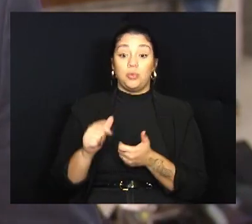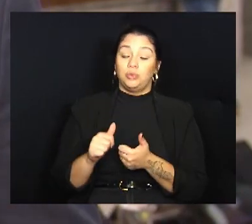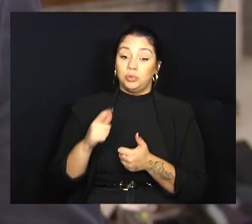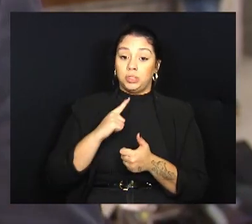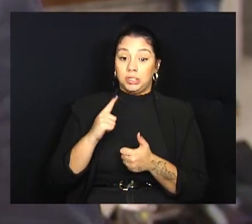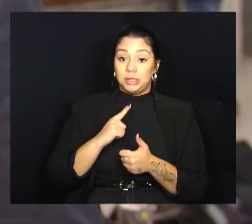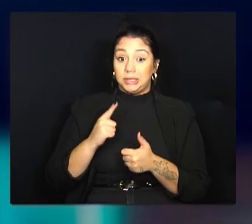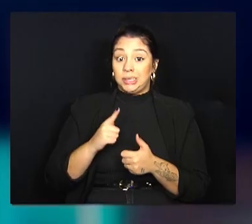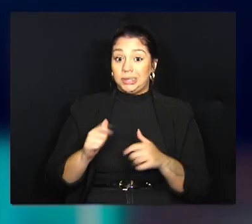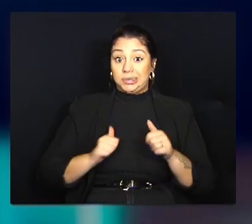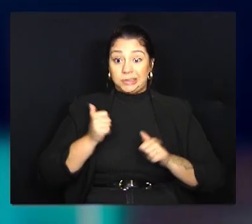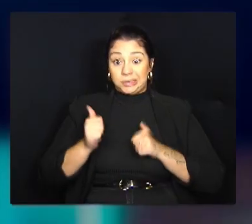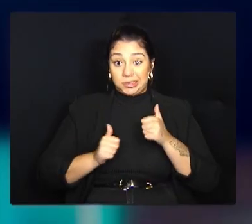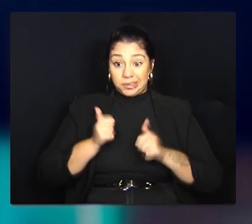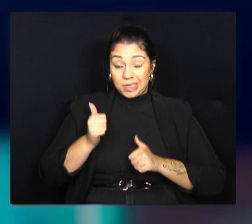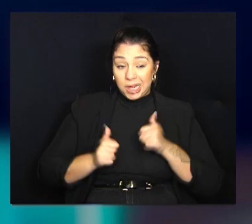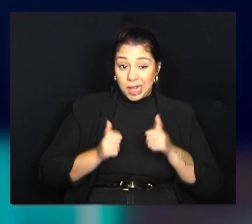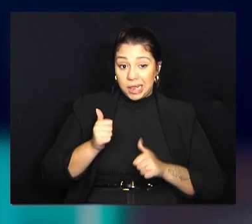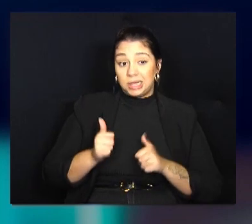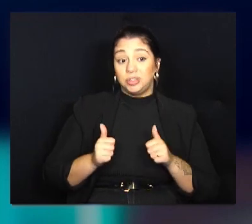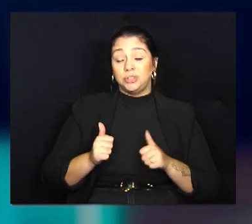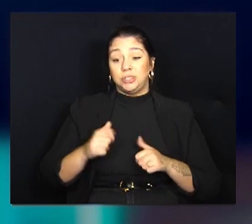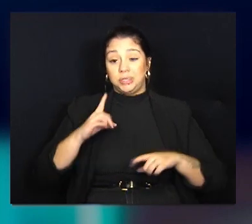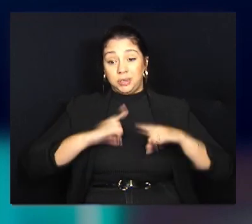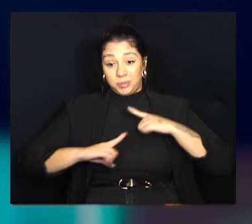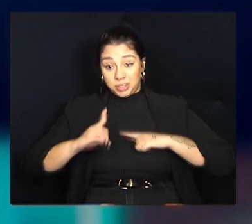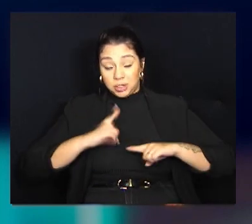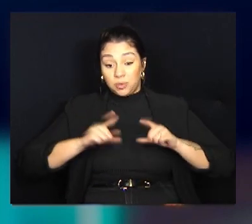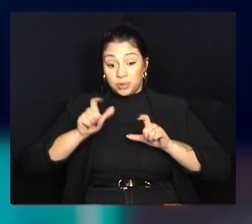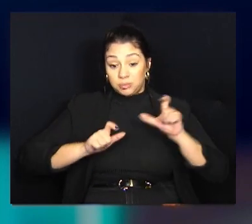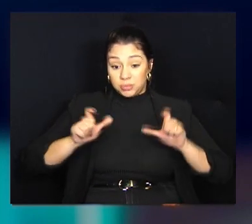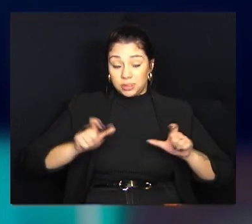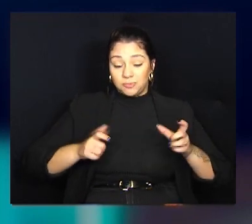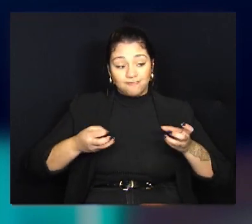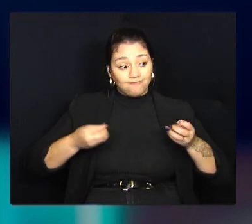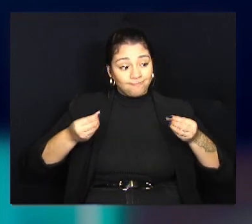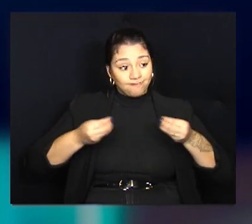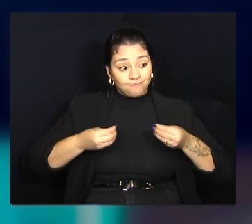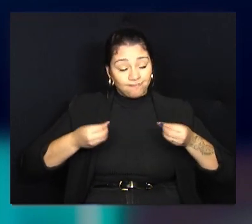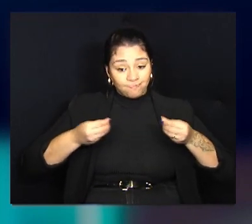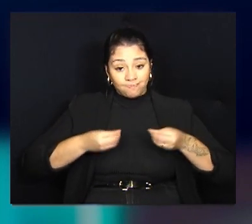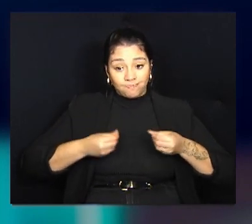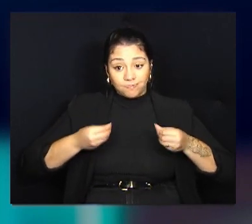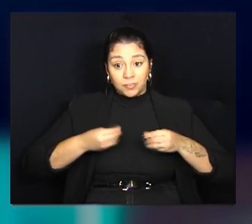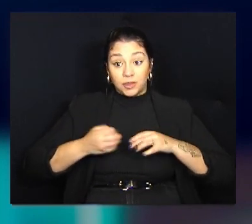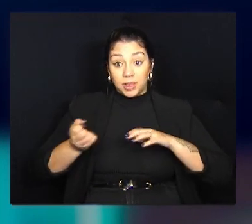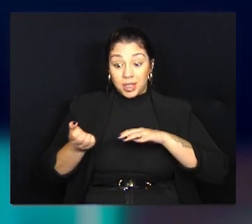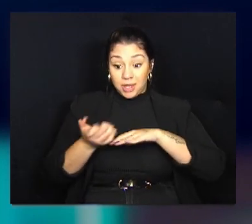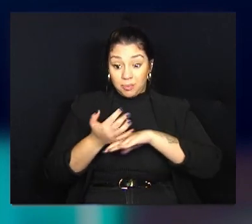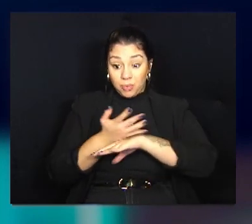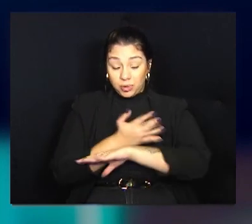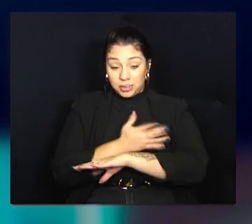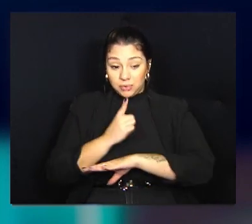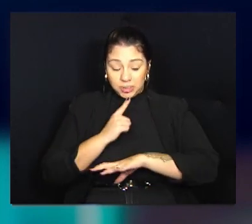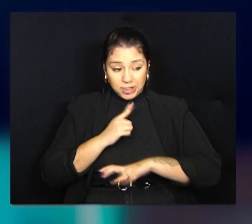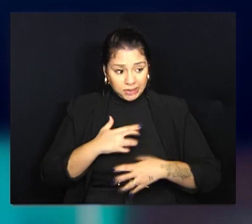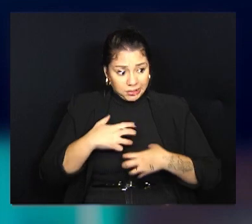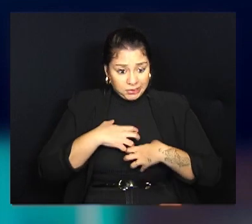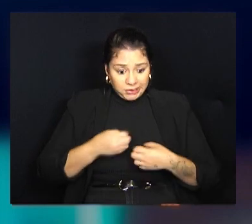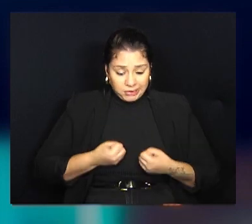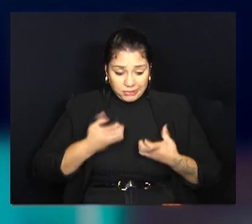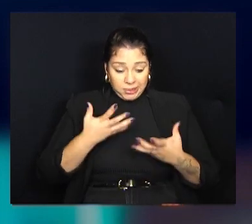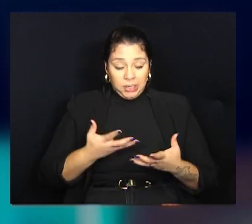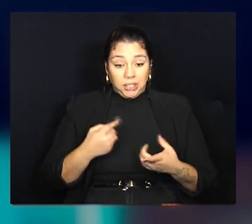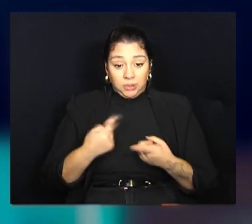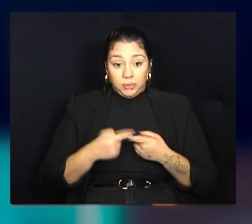de ansiedade, depressão, as pessoas estão mais sensíveis, a emoção está à flor da pele, as